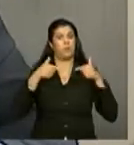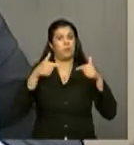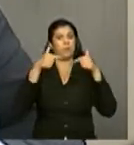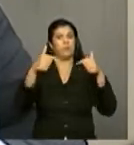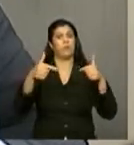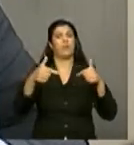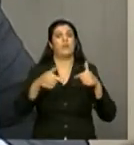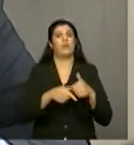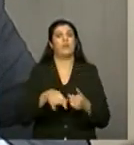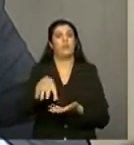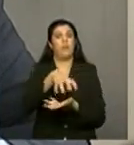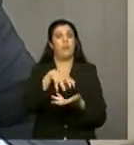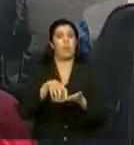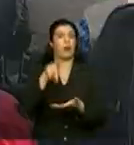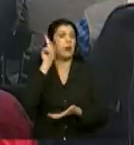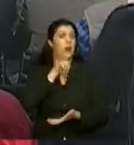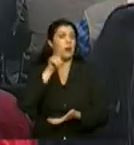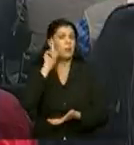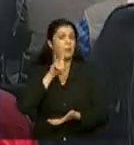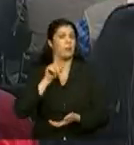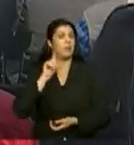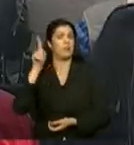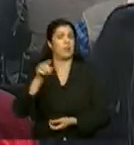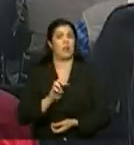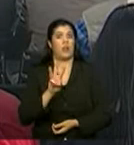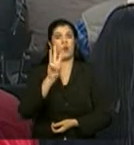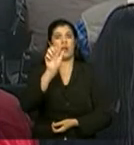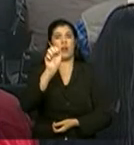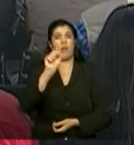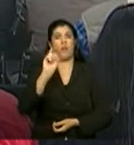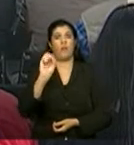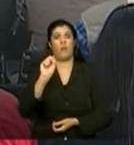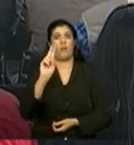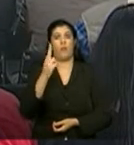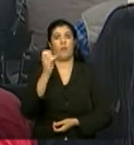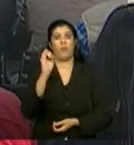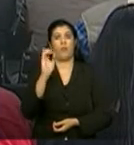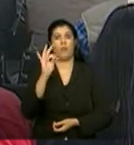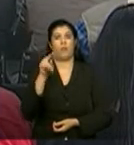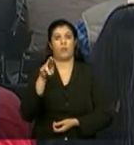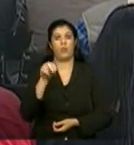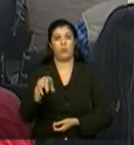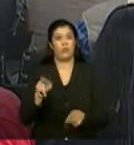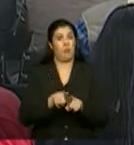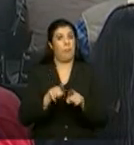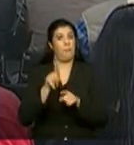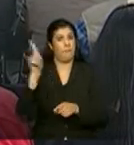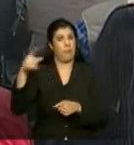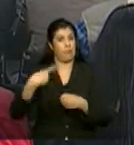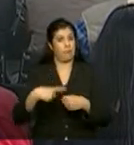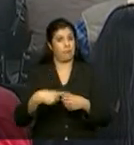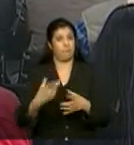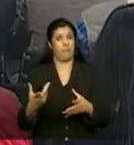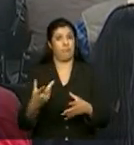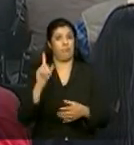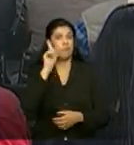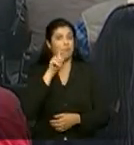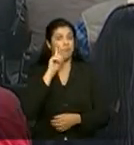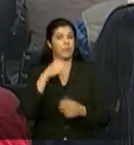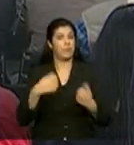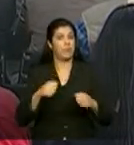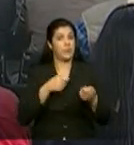departamento de estado americano promovidas por washington então nós tínhamos obrigação de tentar como temos ainda